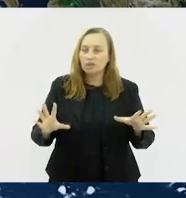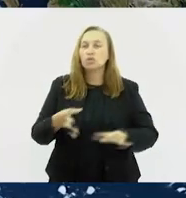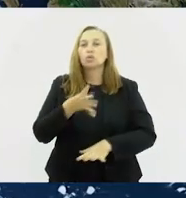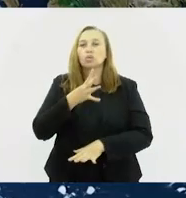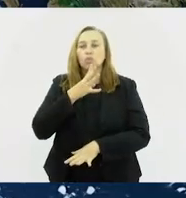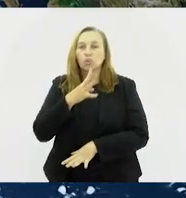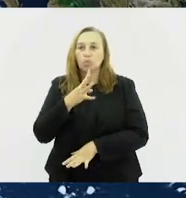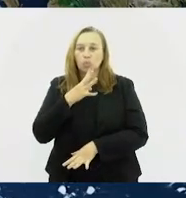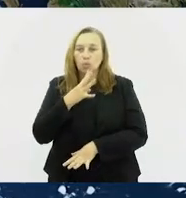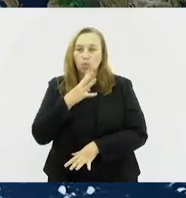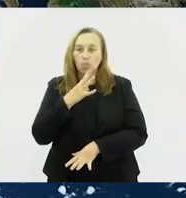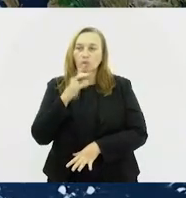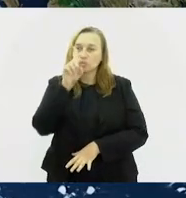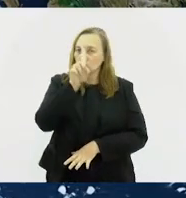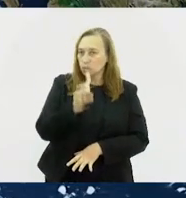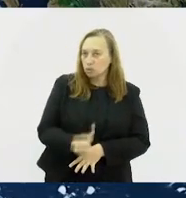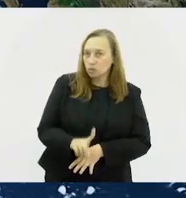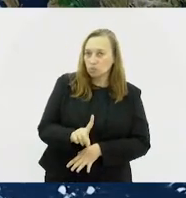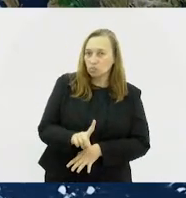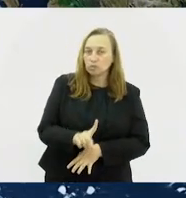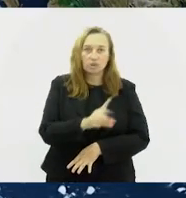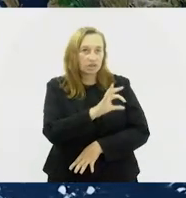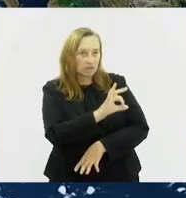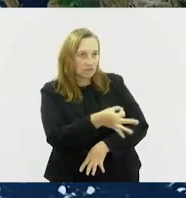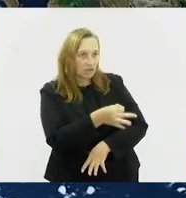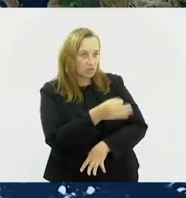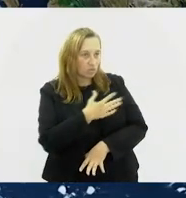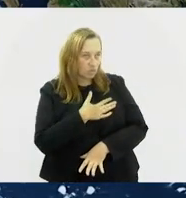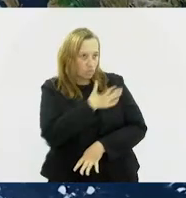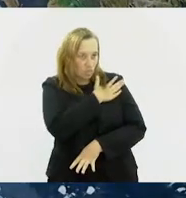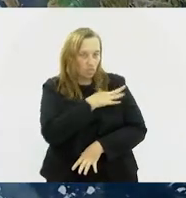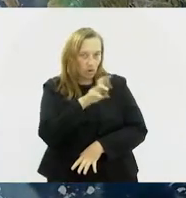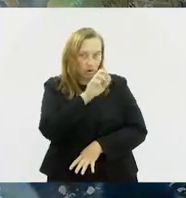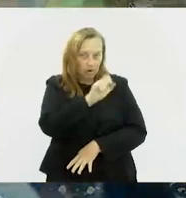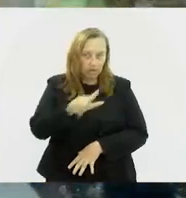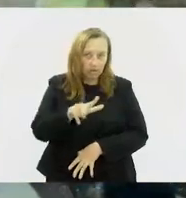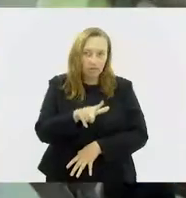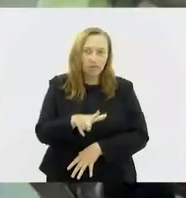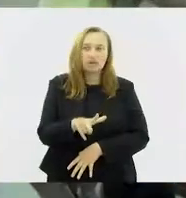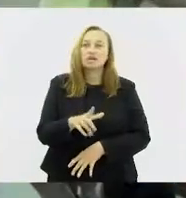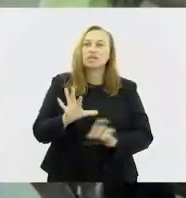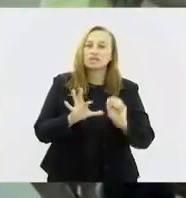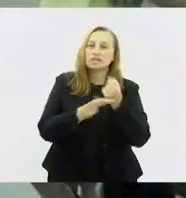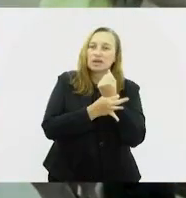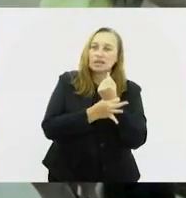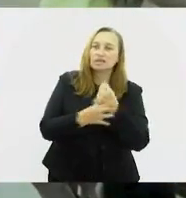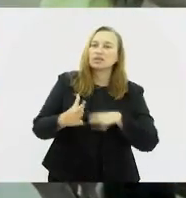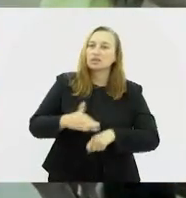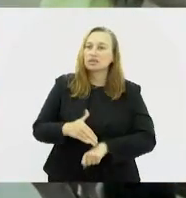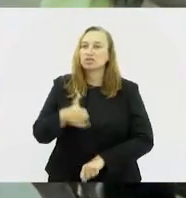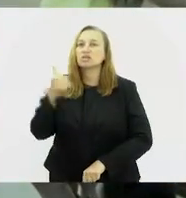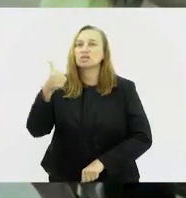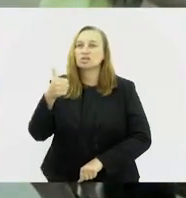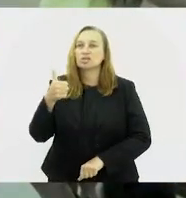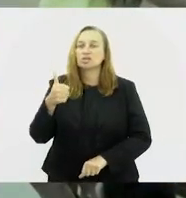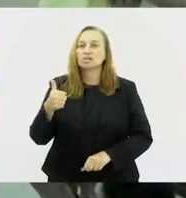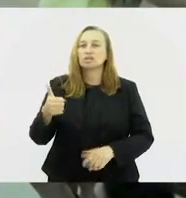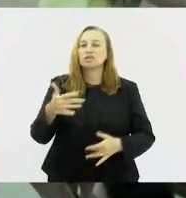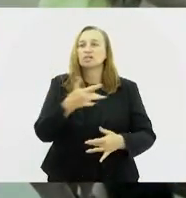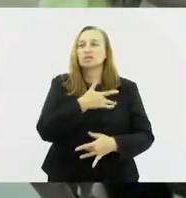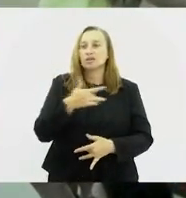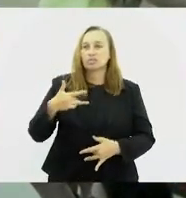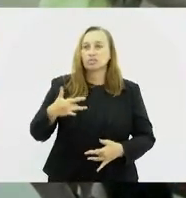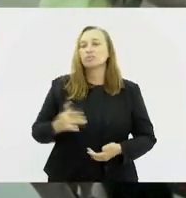reconhecimento de direitos, certo, Coronel Henrique? Segurança, dignidade, bem-estar e